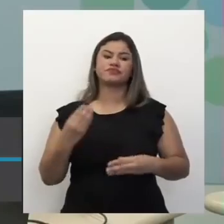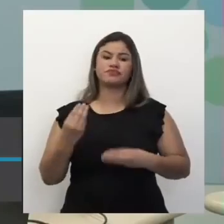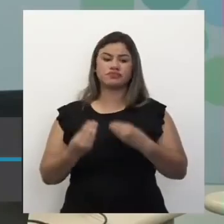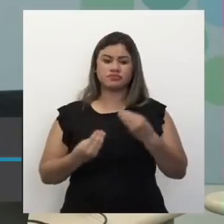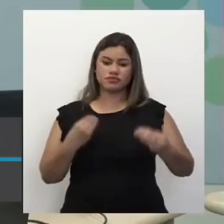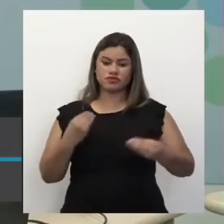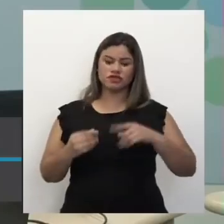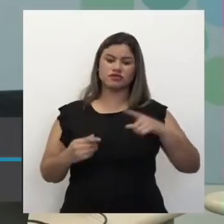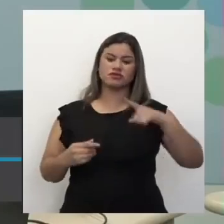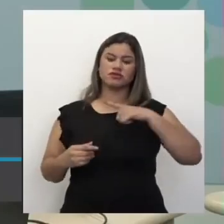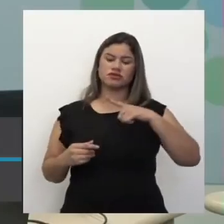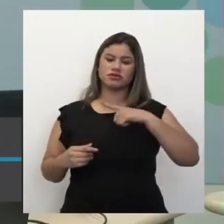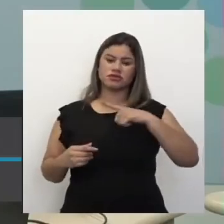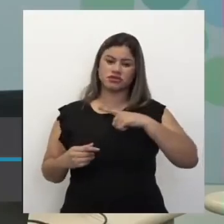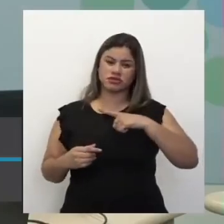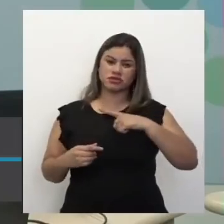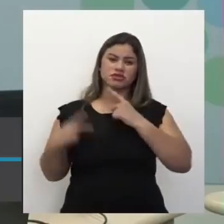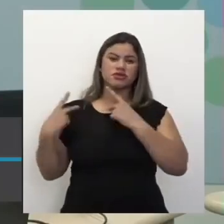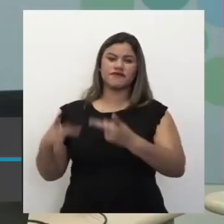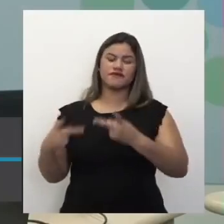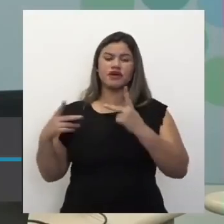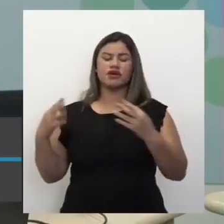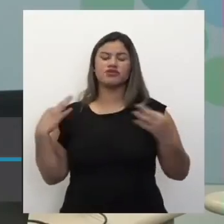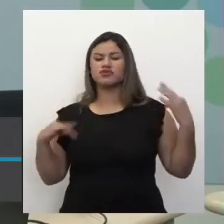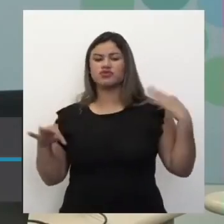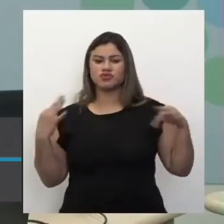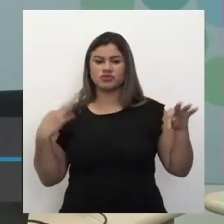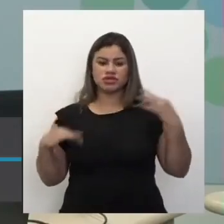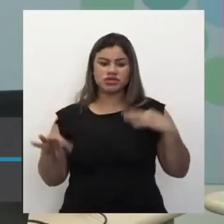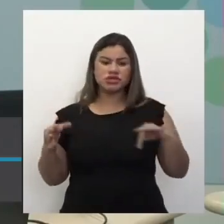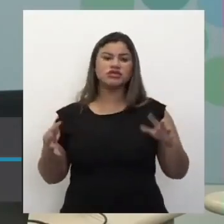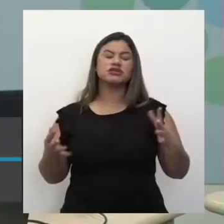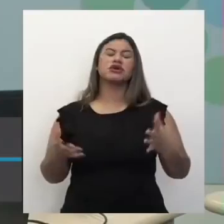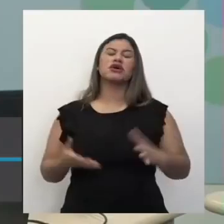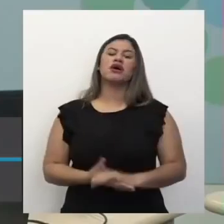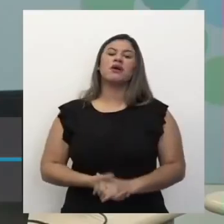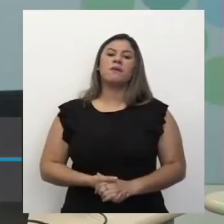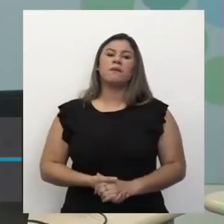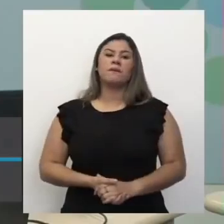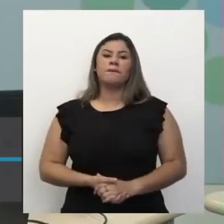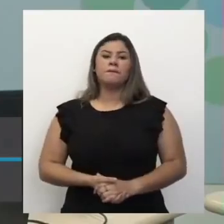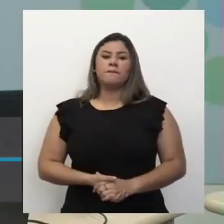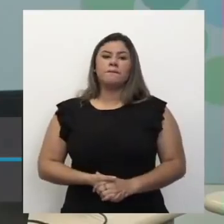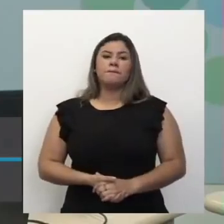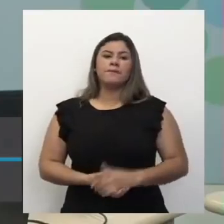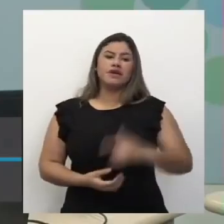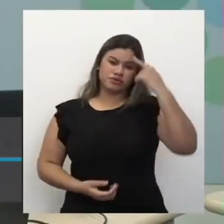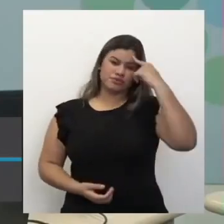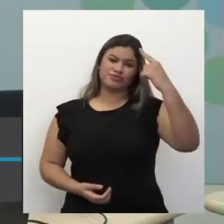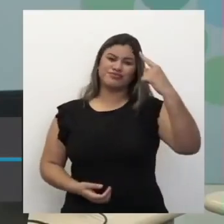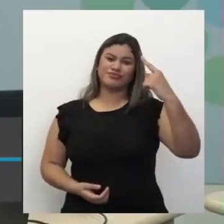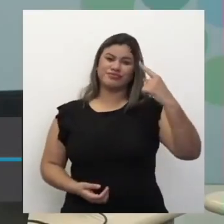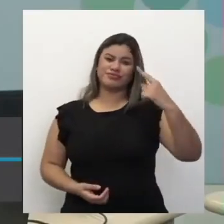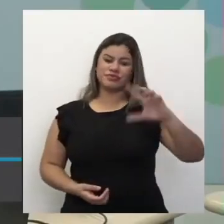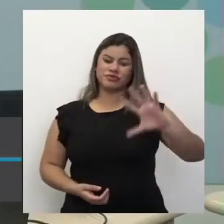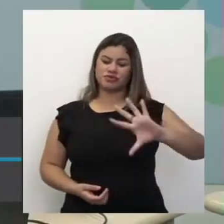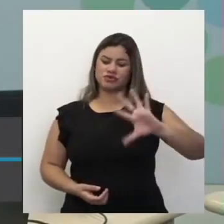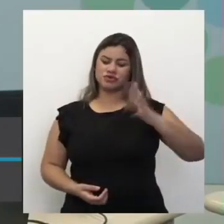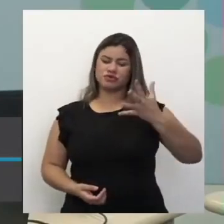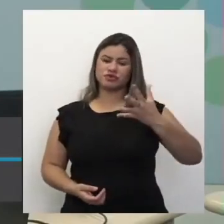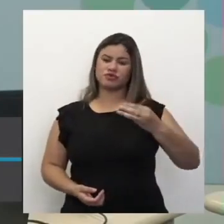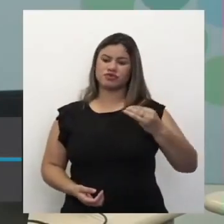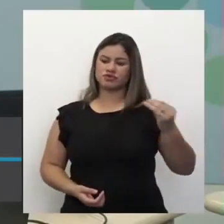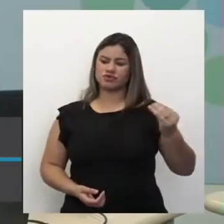receber visitação turística, né? Então olha só a situação, gente,